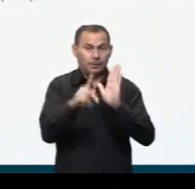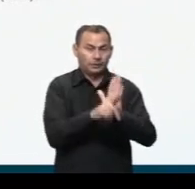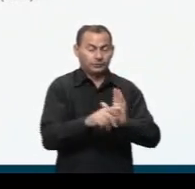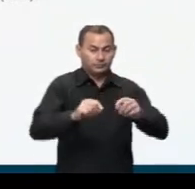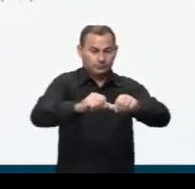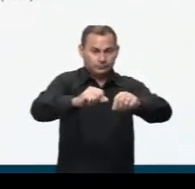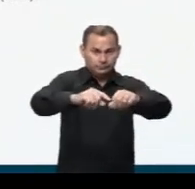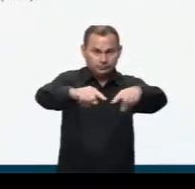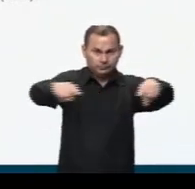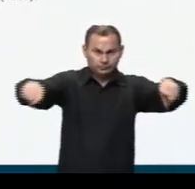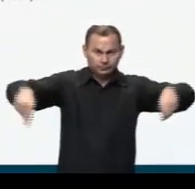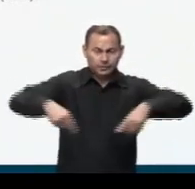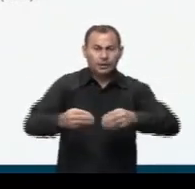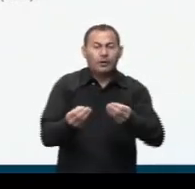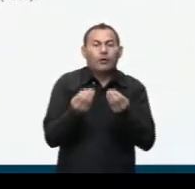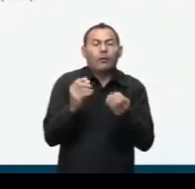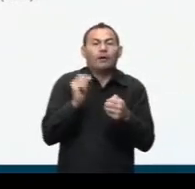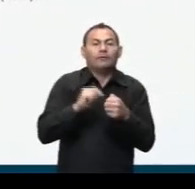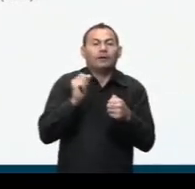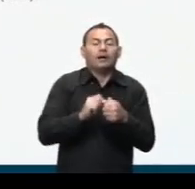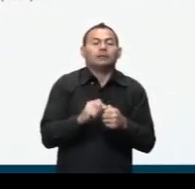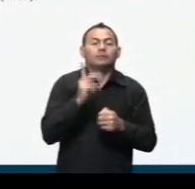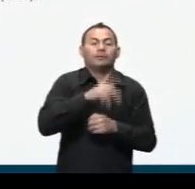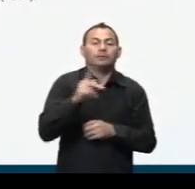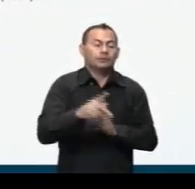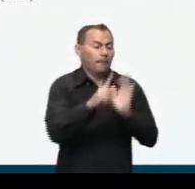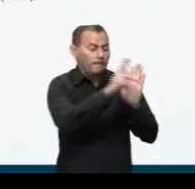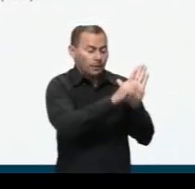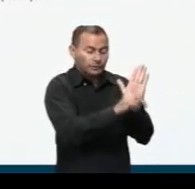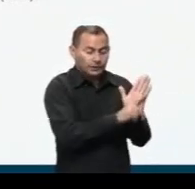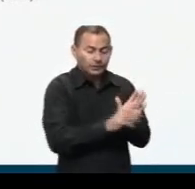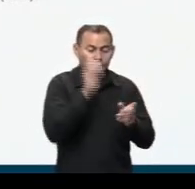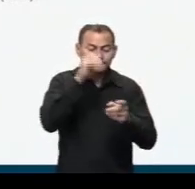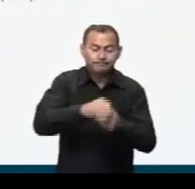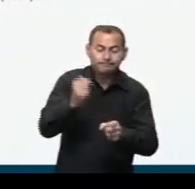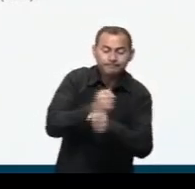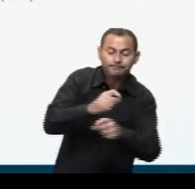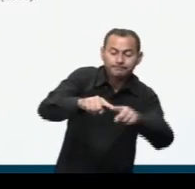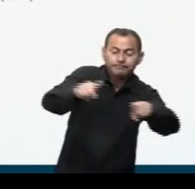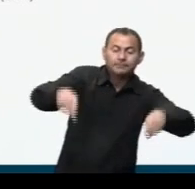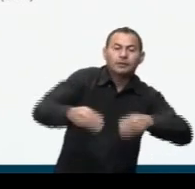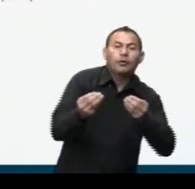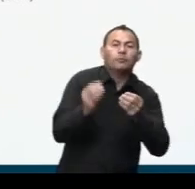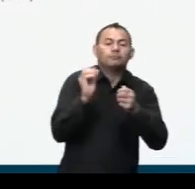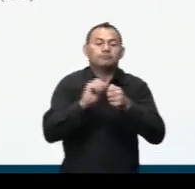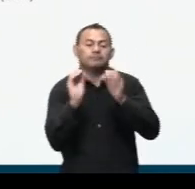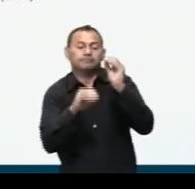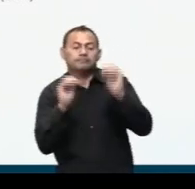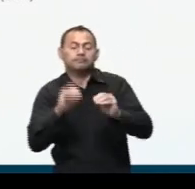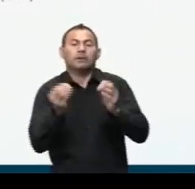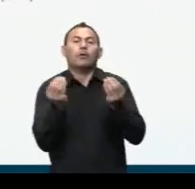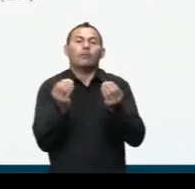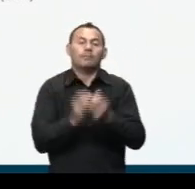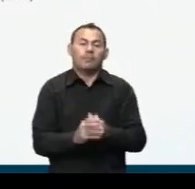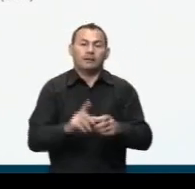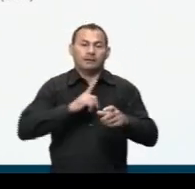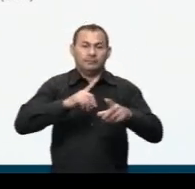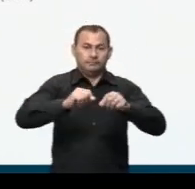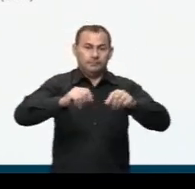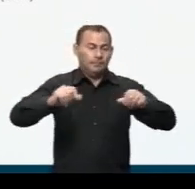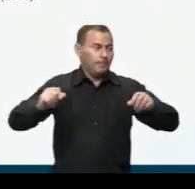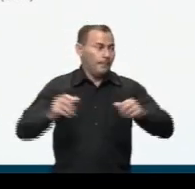para o terreno. Então, como que eu faço isso, professor? Como que eu faço essa montagem? Então, ó, a gente tem aqui o